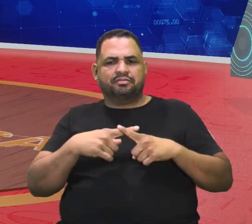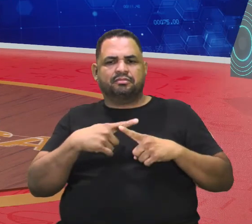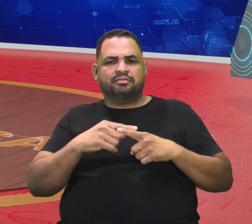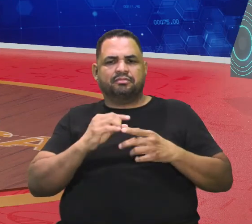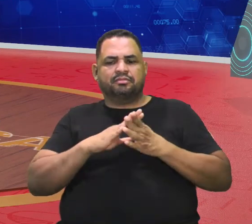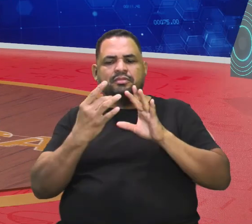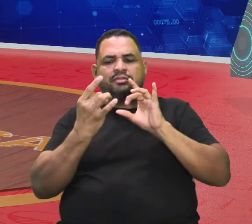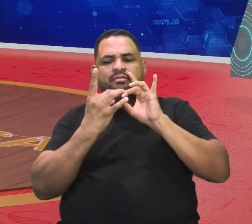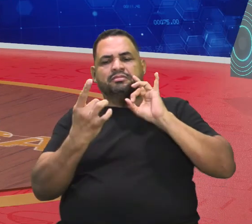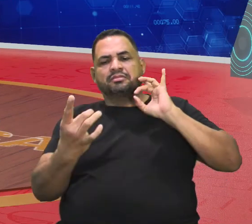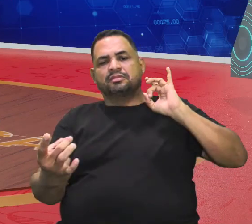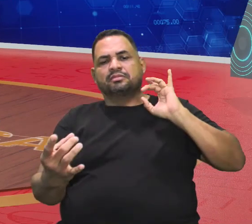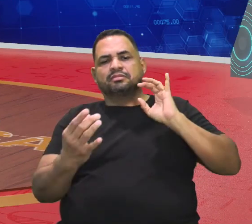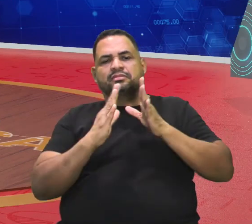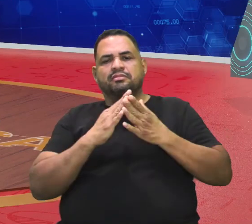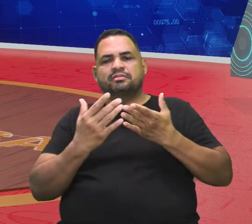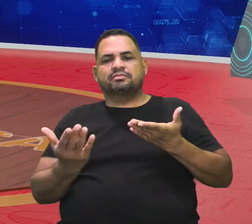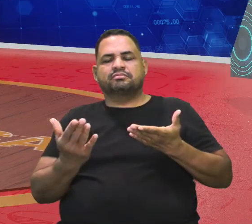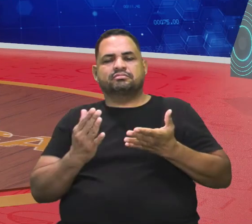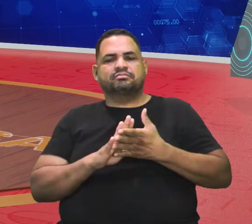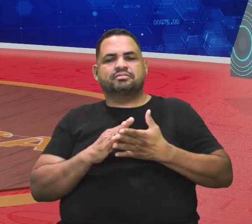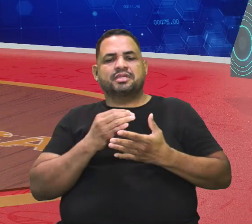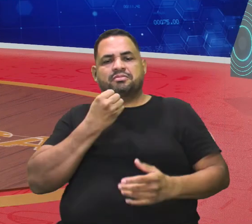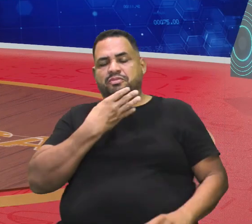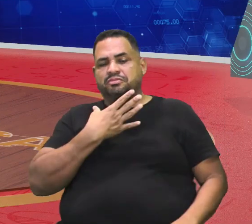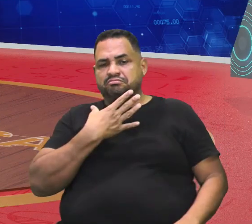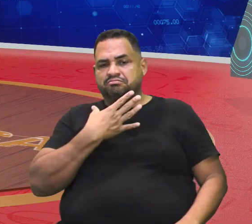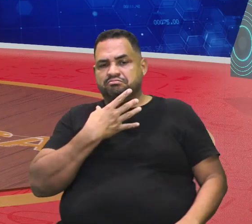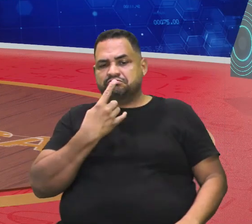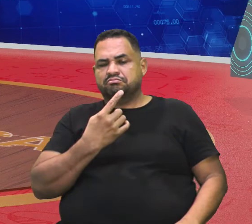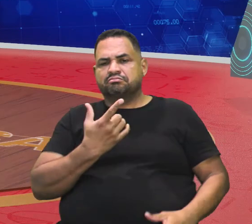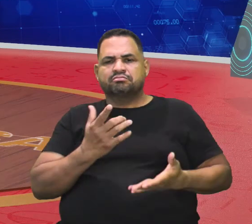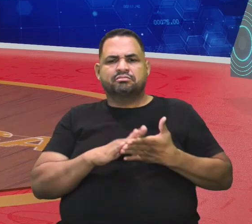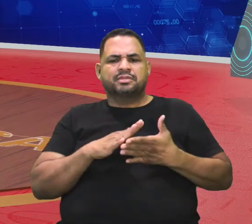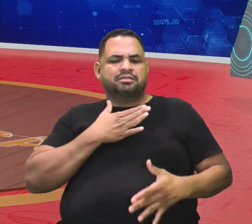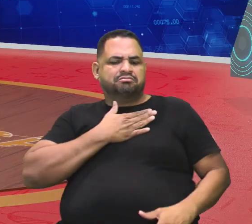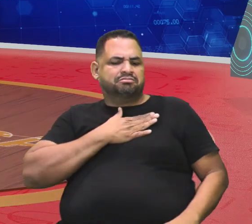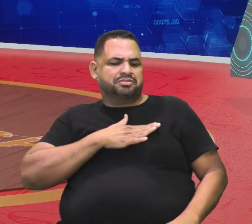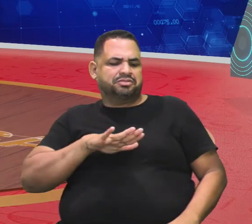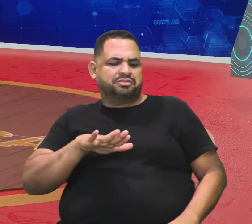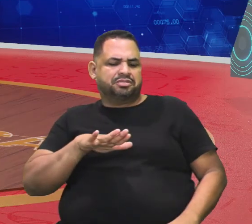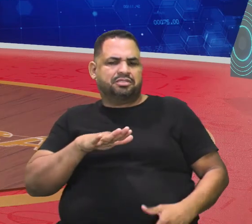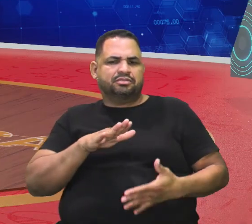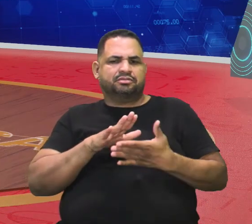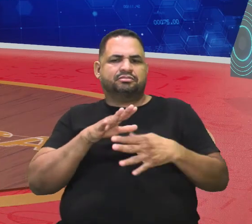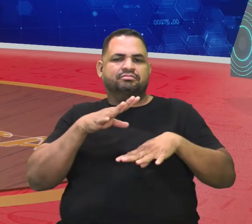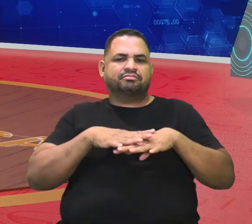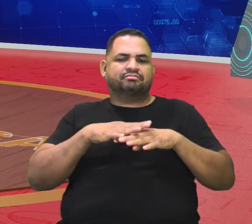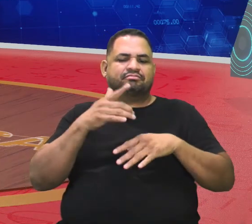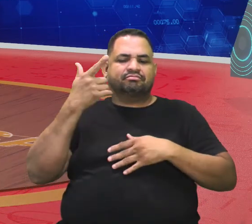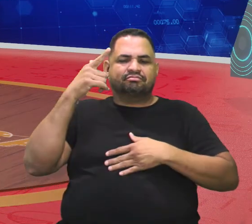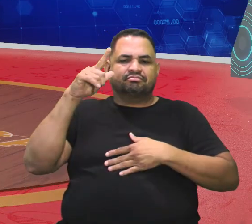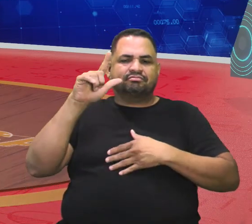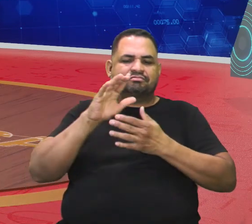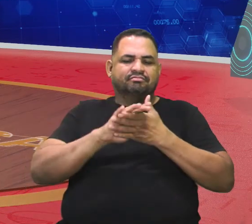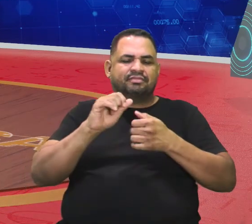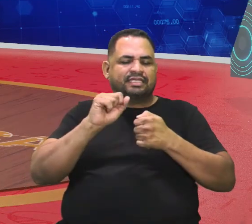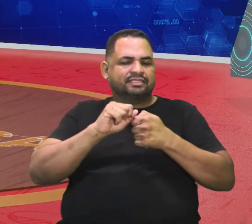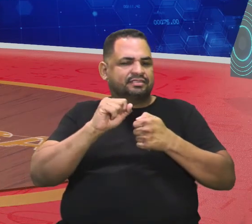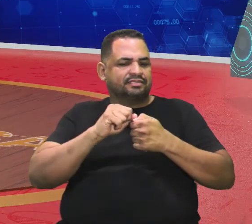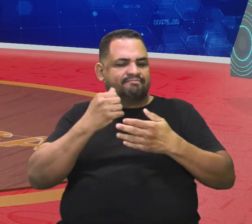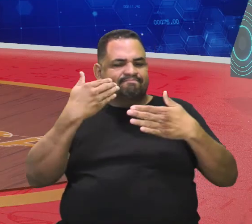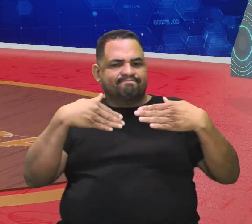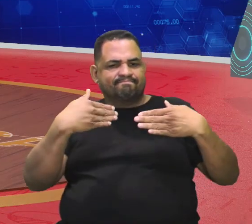o feedback que retorna é muito bom. Nossa, eu não gostava de matemática, agora eu gosto, estou conseguindo fazer a prova,